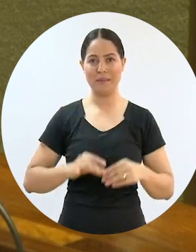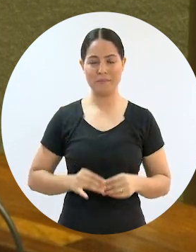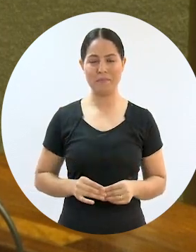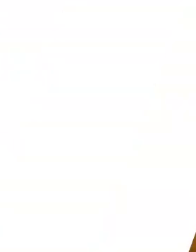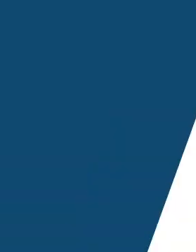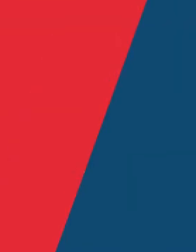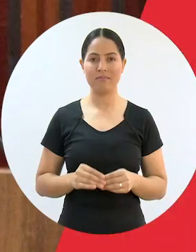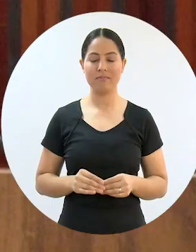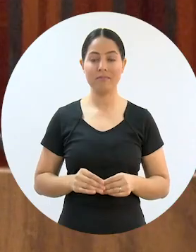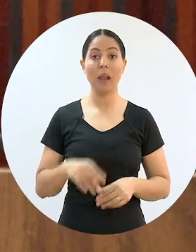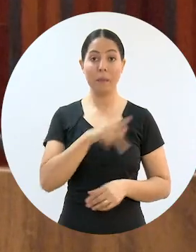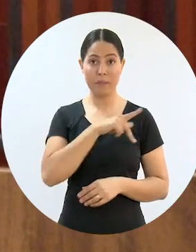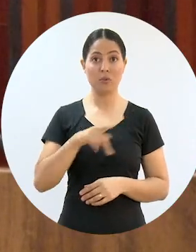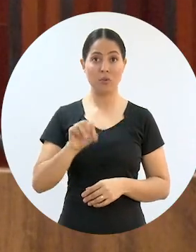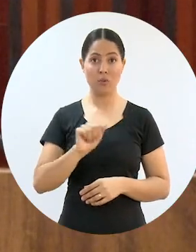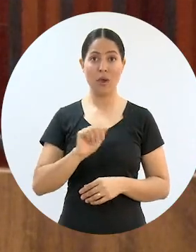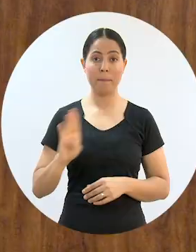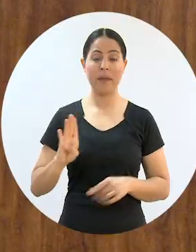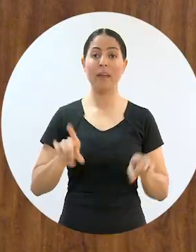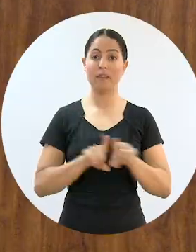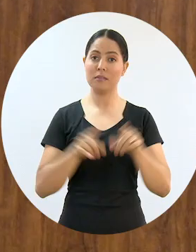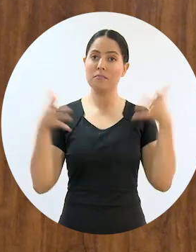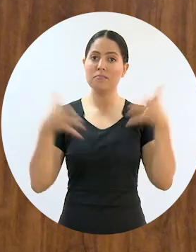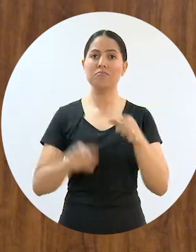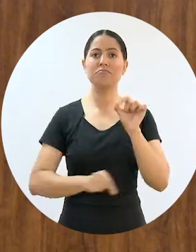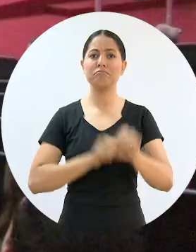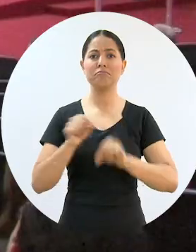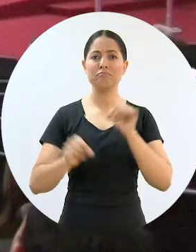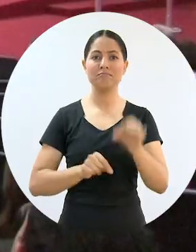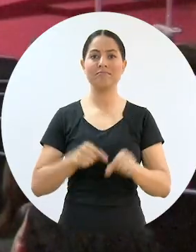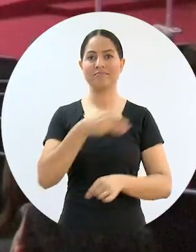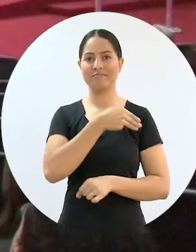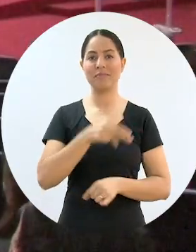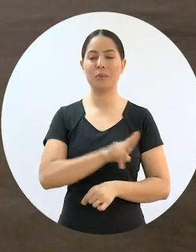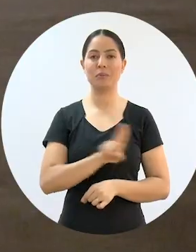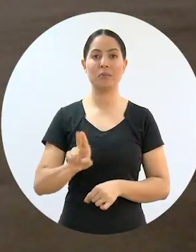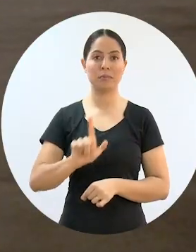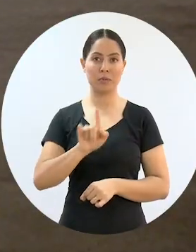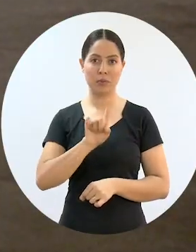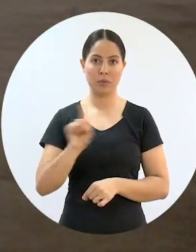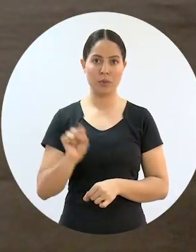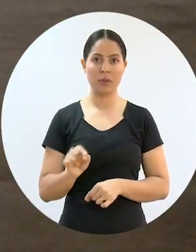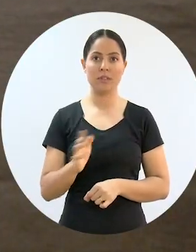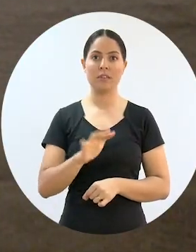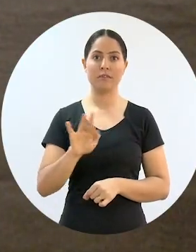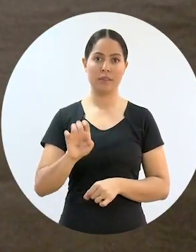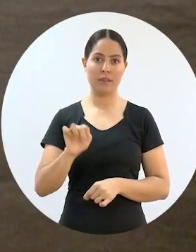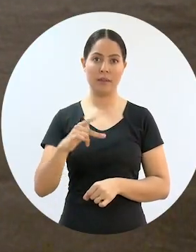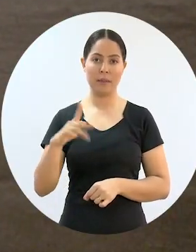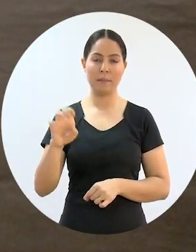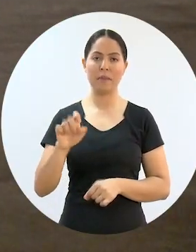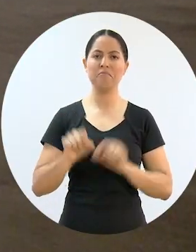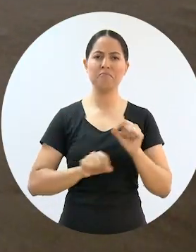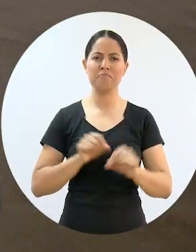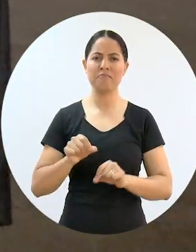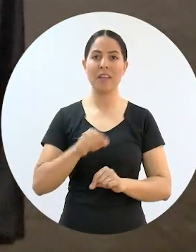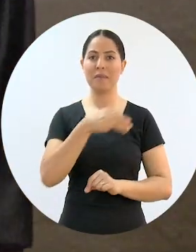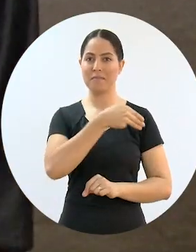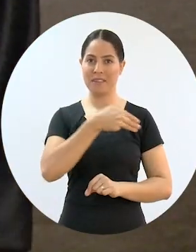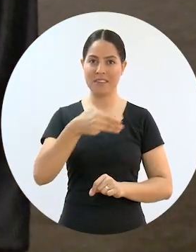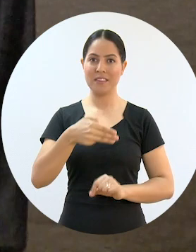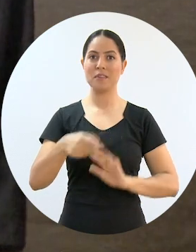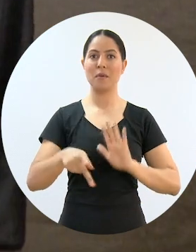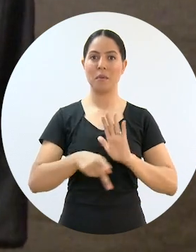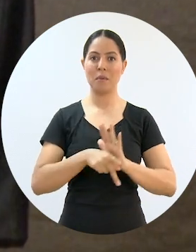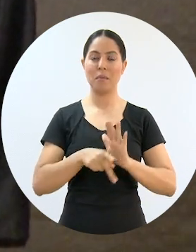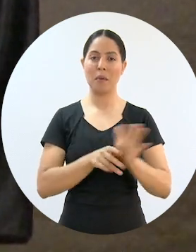liberdade. O presidente da OAB também participou da cerimônia de posse do ministro Luiz Felipe Salomão para o cargo efetivo do